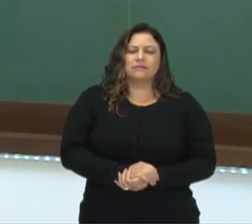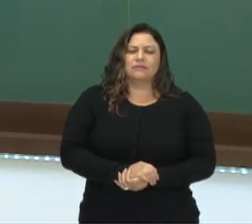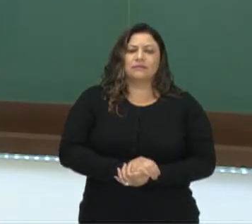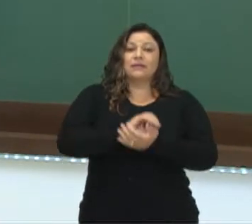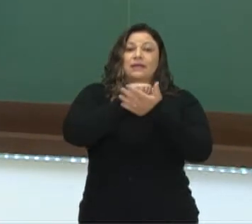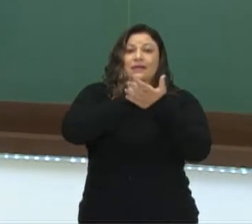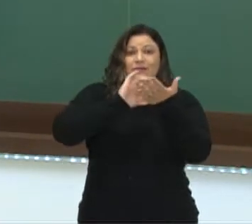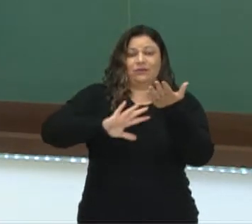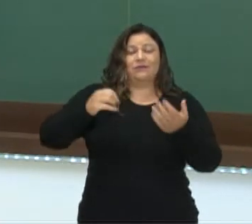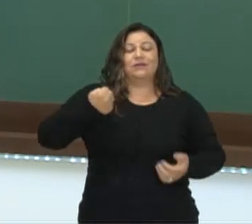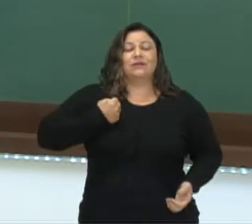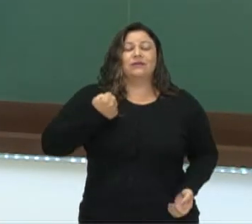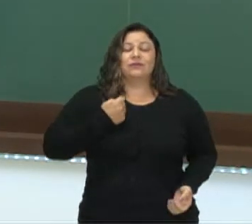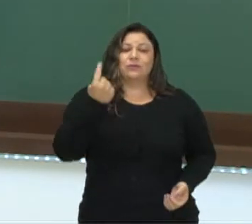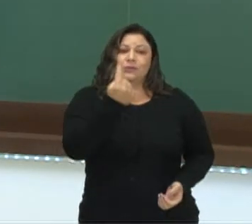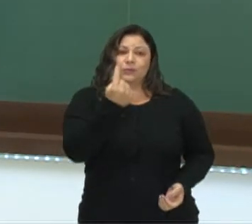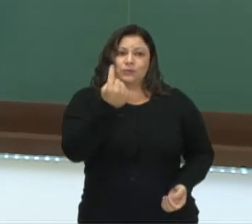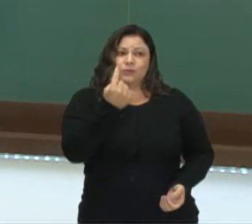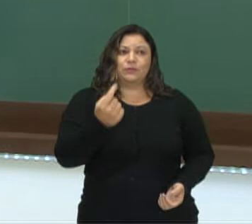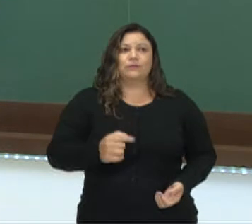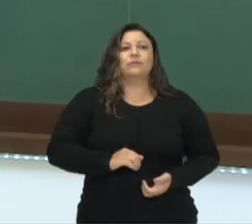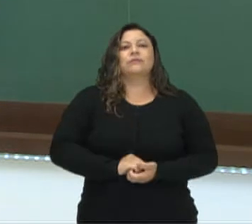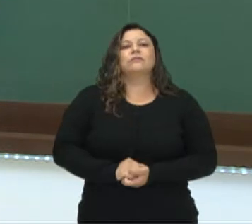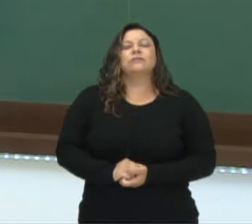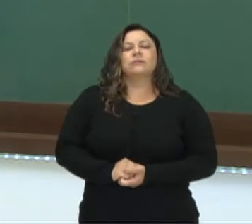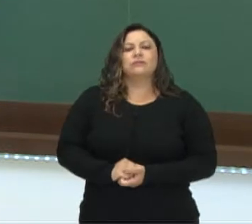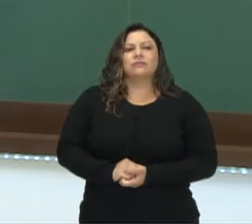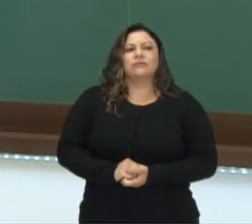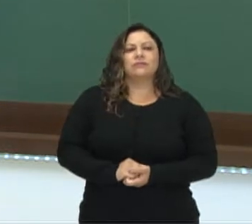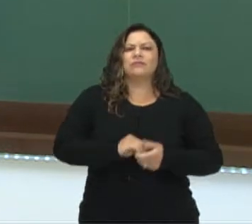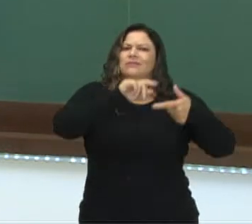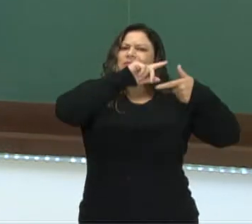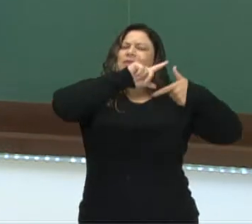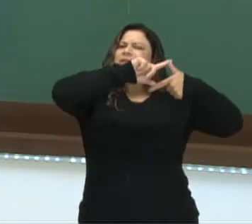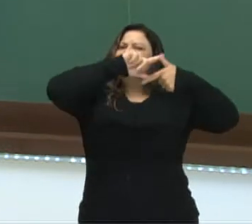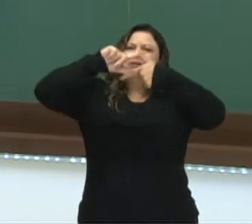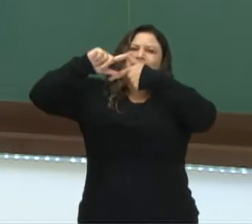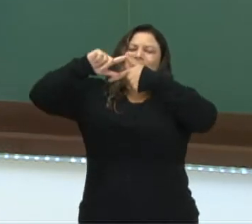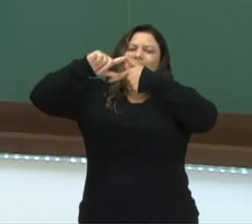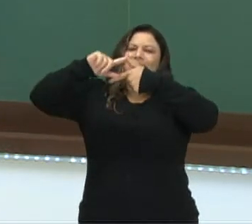Atividade 1. Temos acá um cómic de quem?